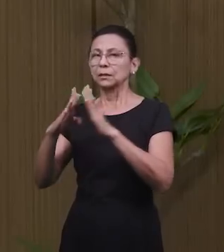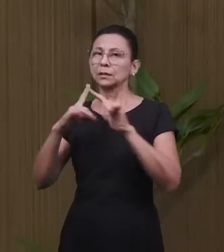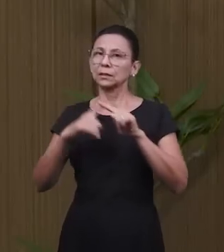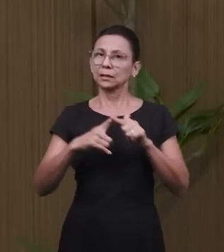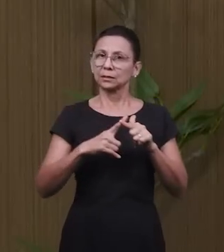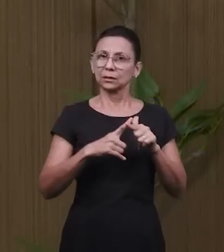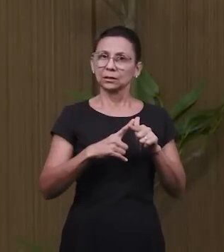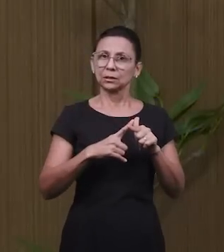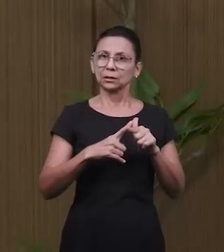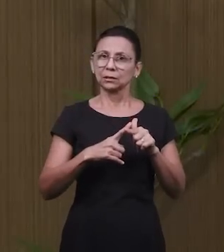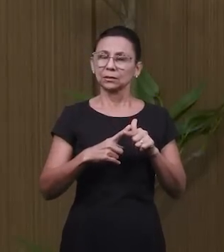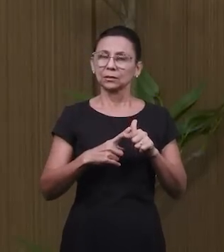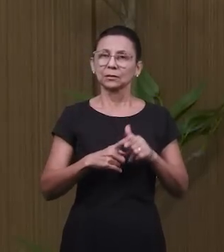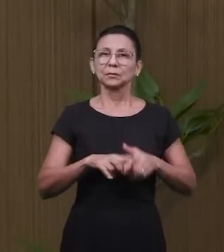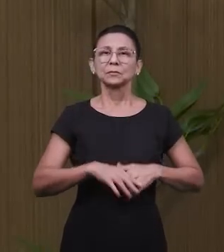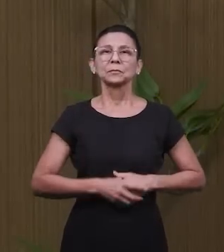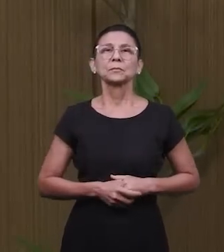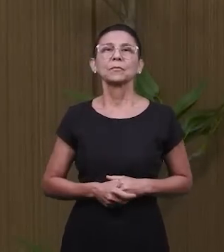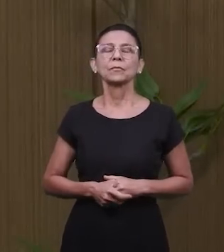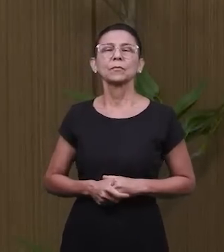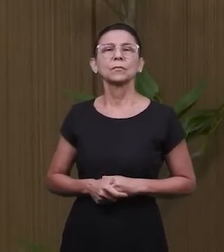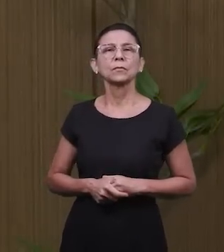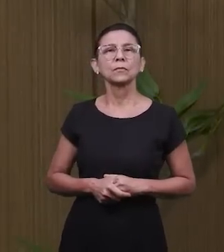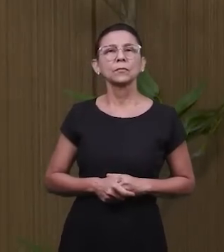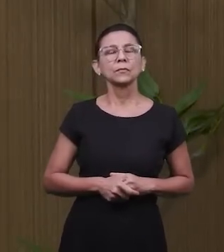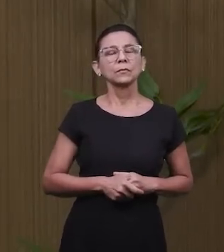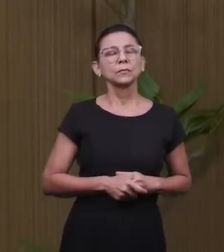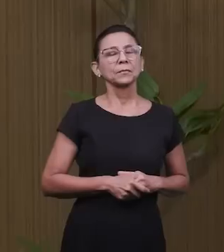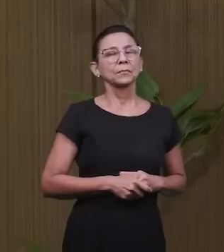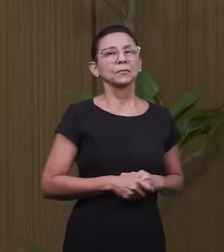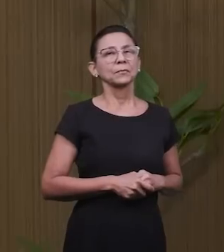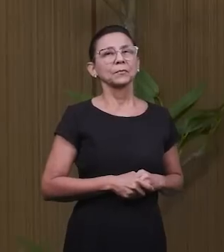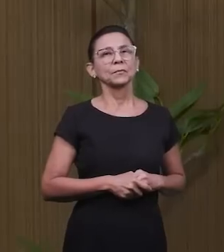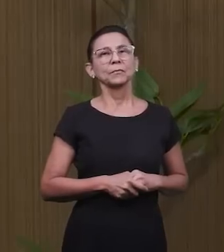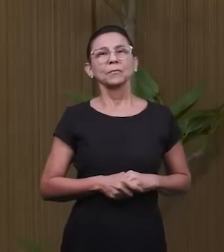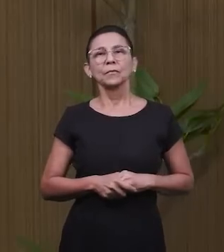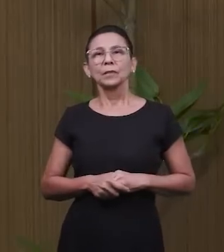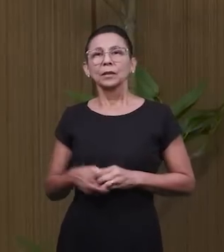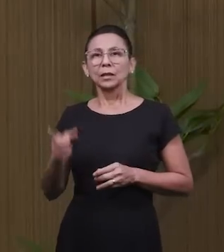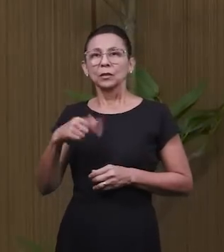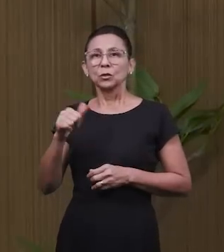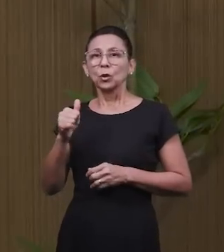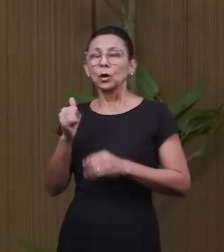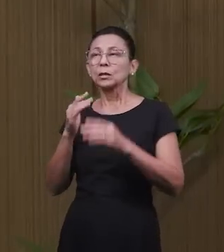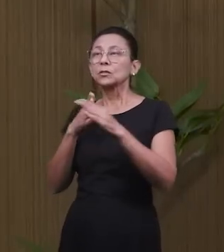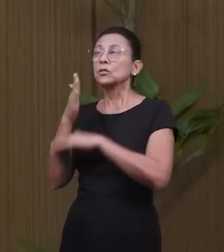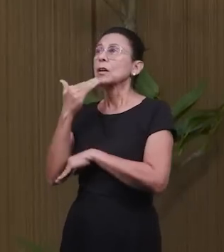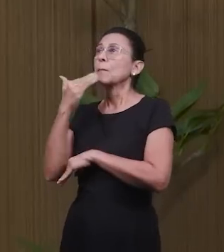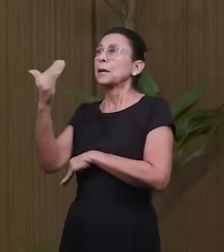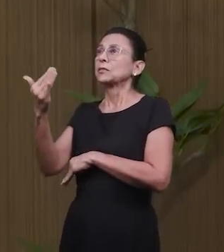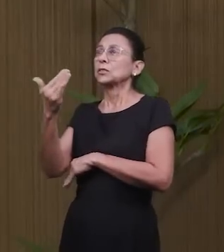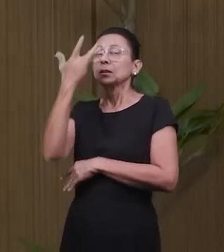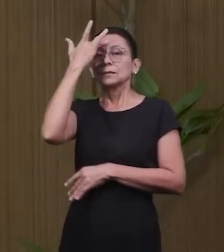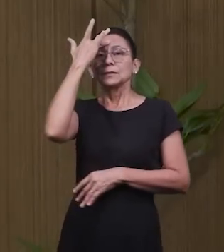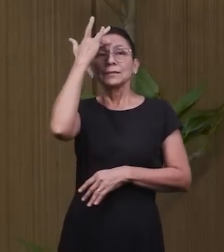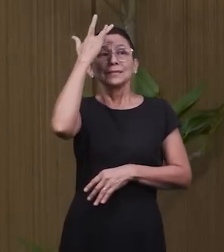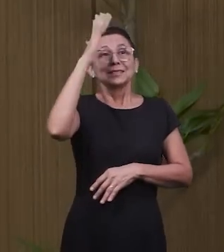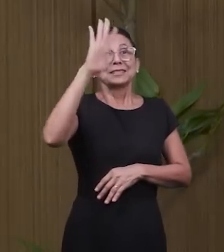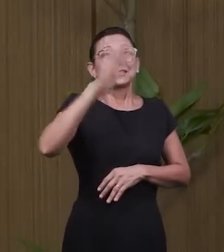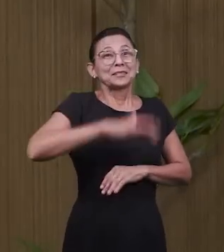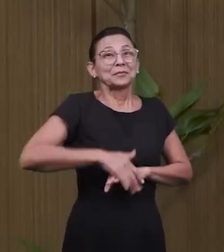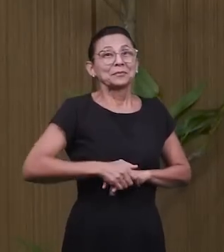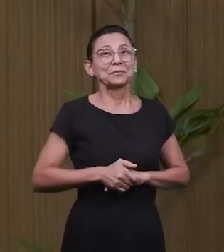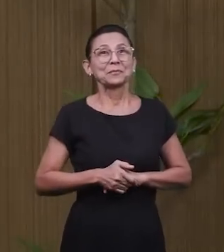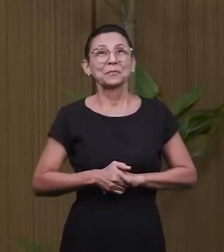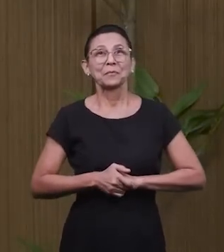Bíblia diz assim: vós não sabeis pedir como convém. O homem em si mesmo, ele é